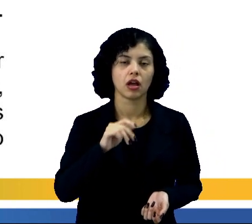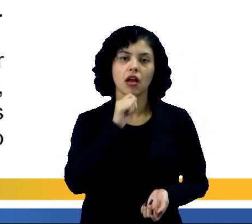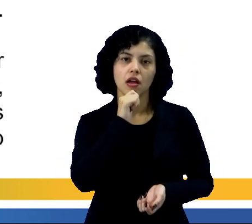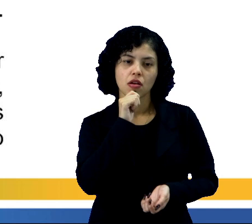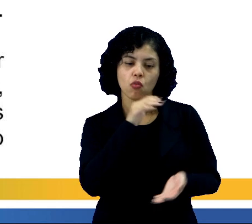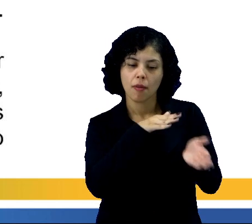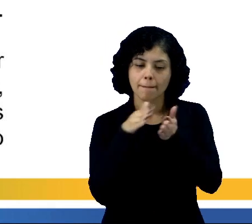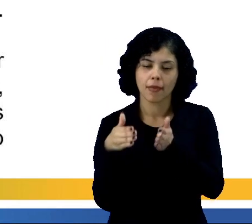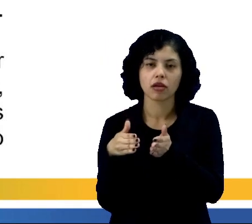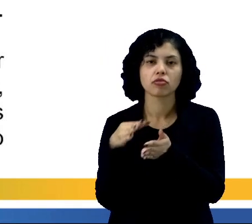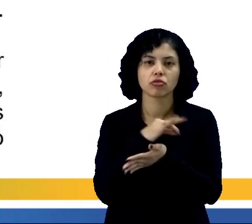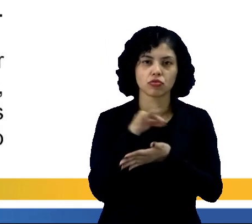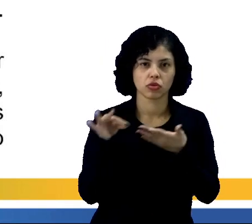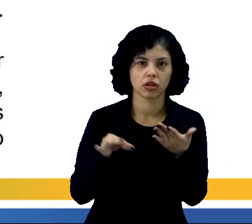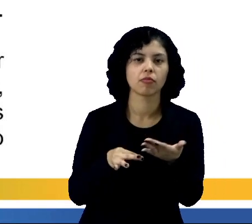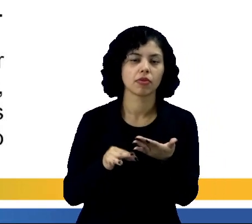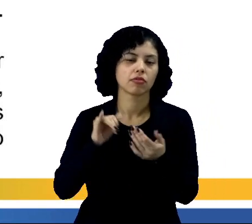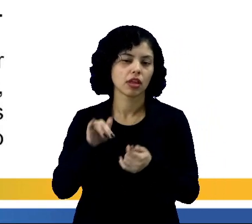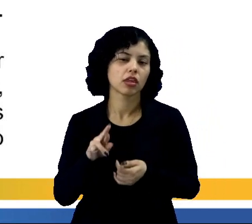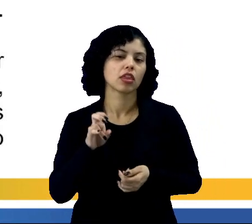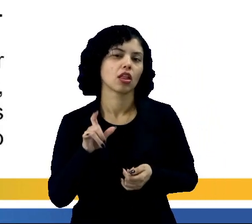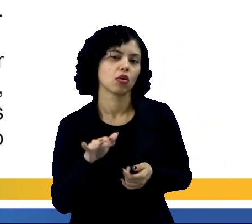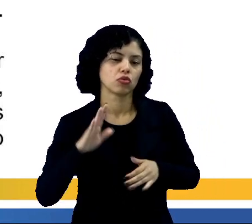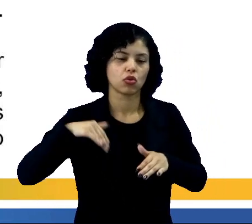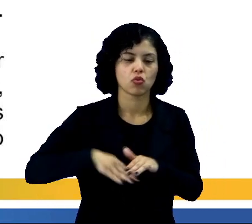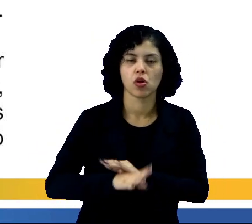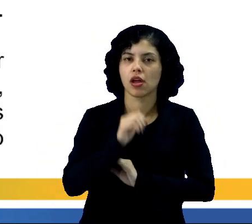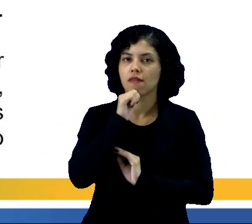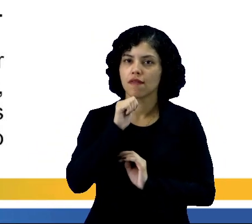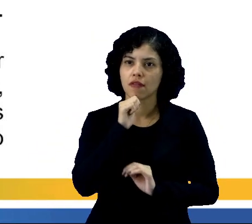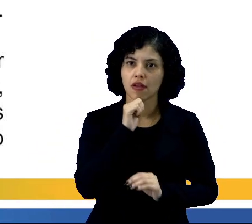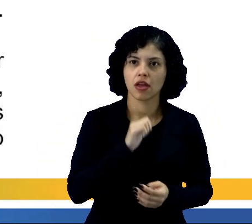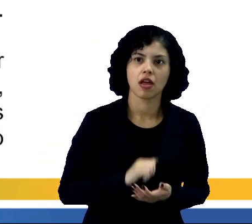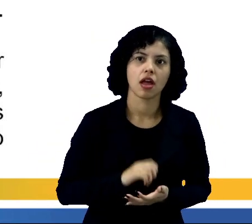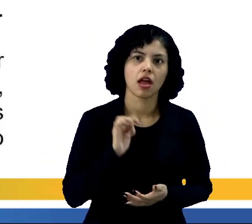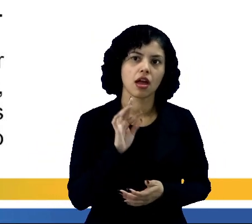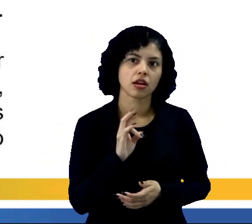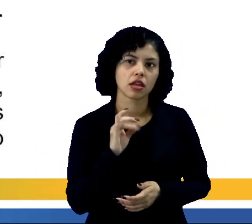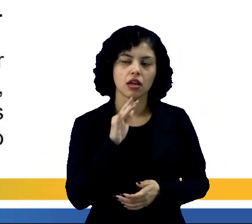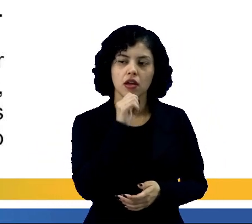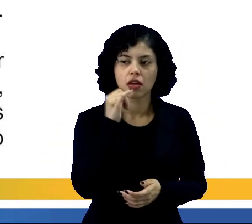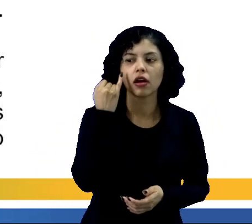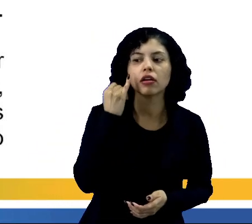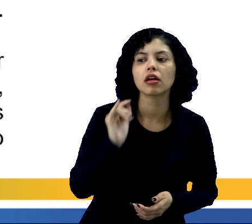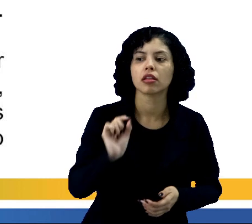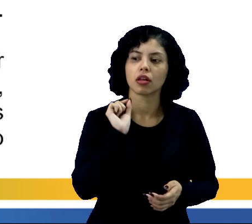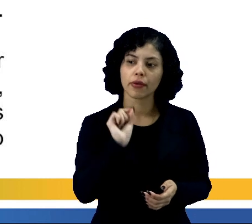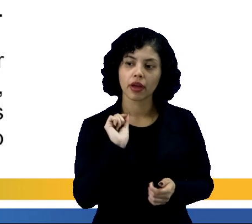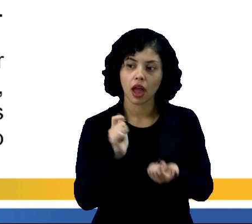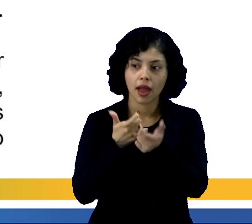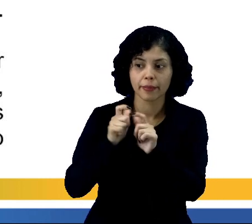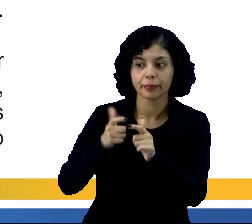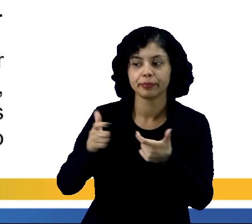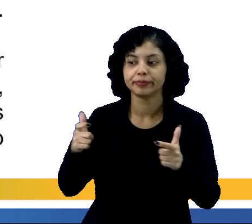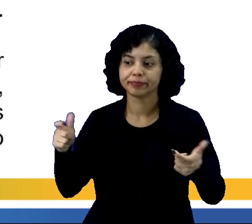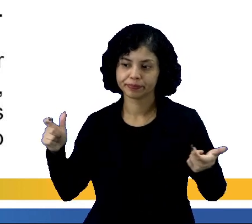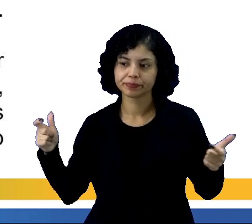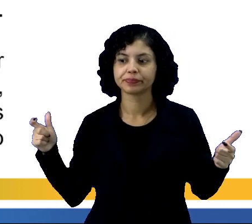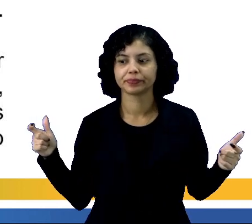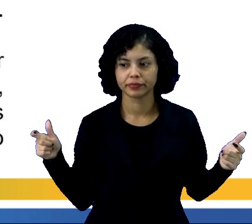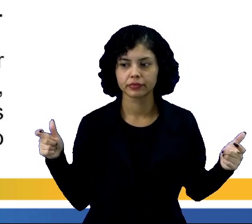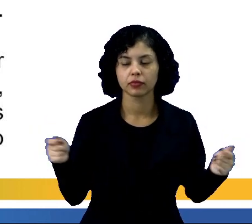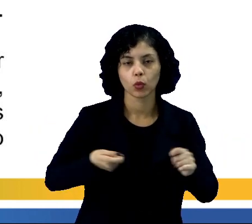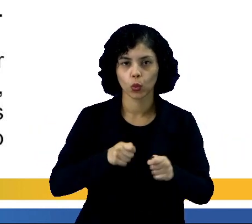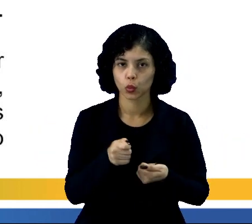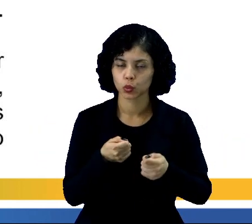parte de um elemento dessa ideologia, que abrigava os arianos, A ideia era você expandir, o